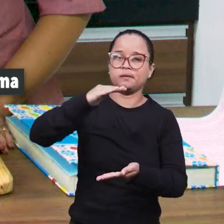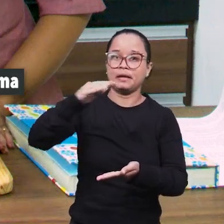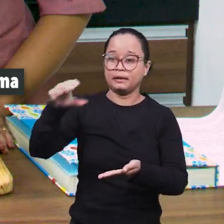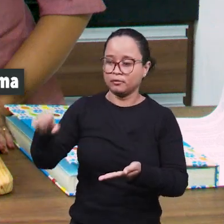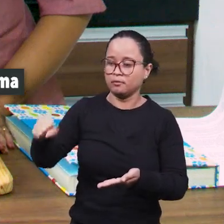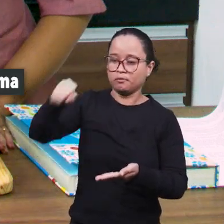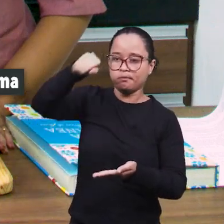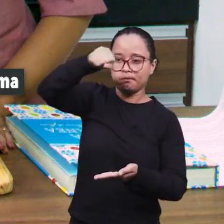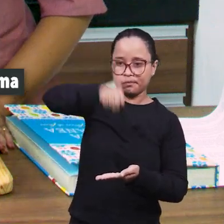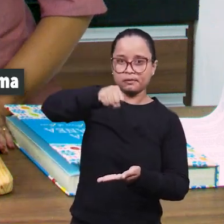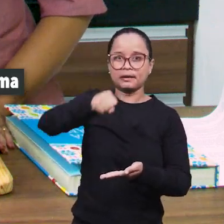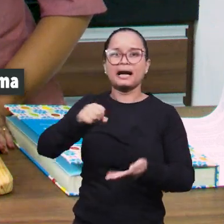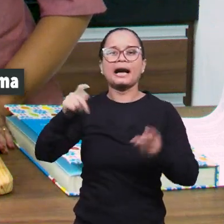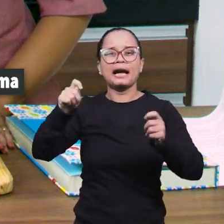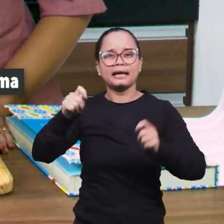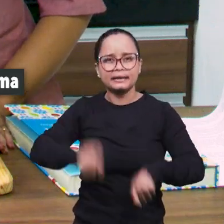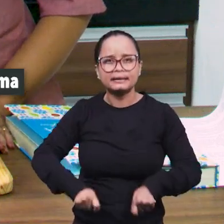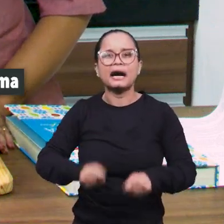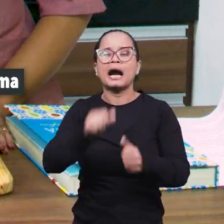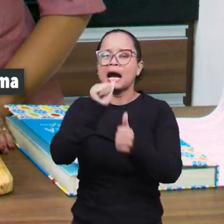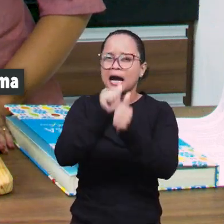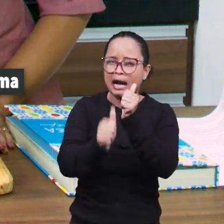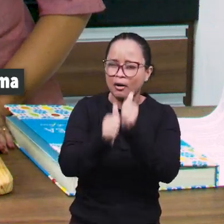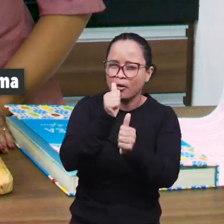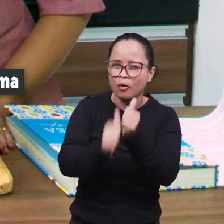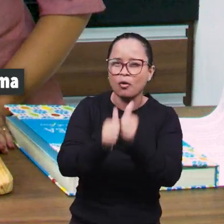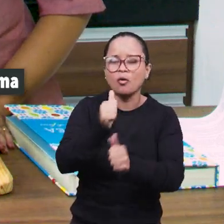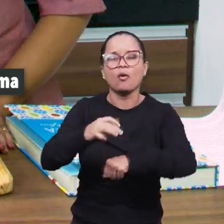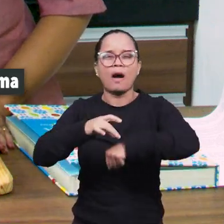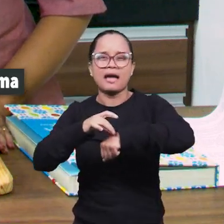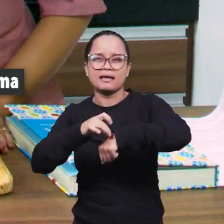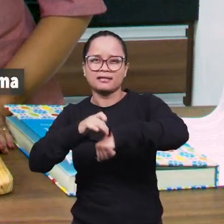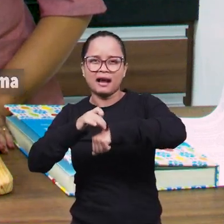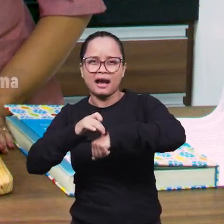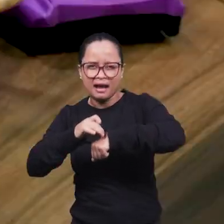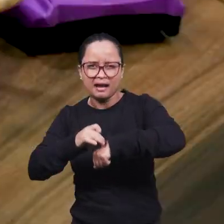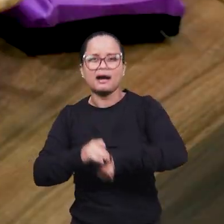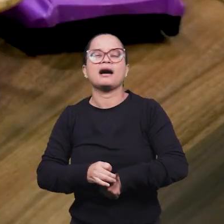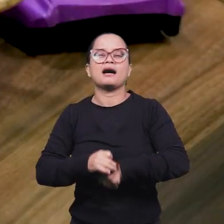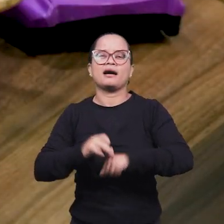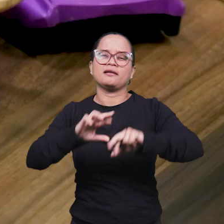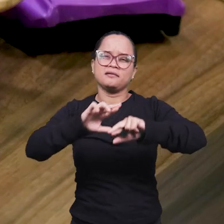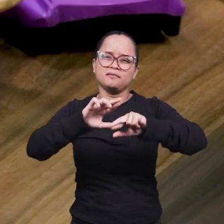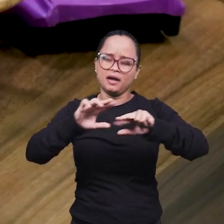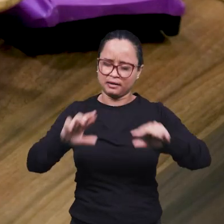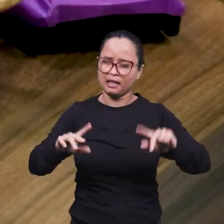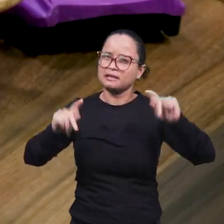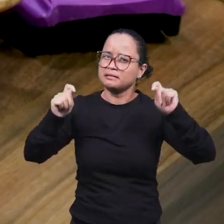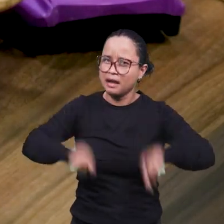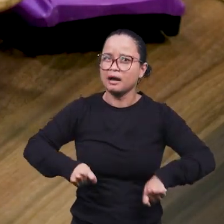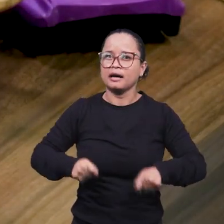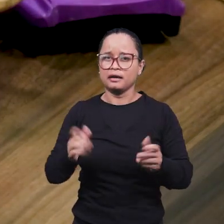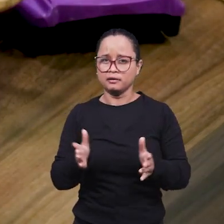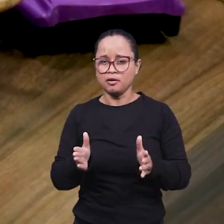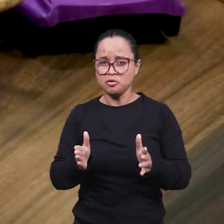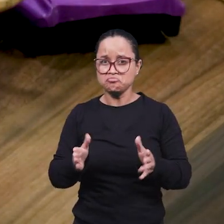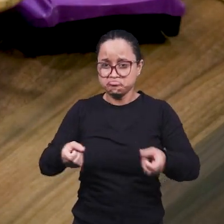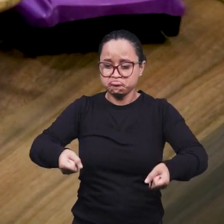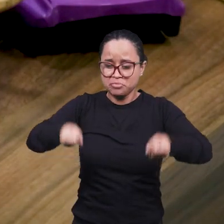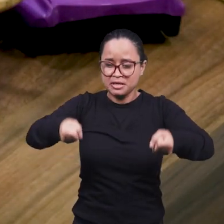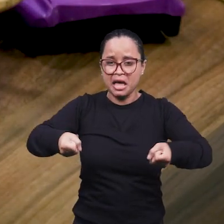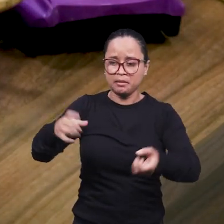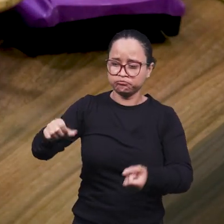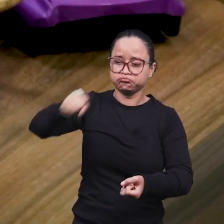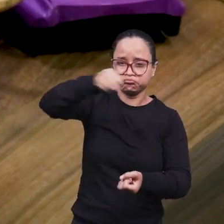tampa. Aqui você consegue fazer arroz, um refogado, uma carne, cozinhar uma massa, tá? Então, uma panela média